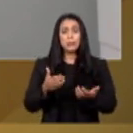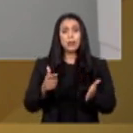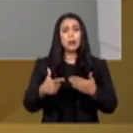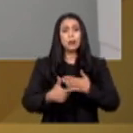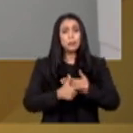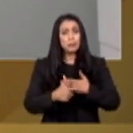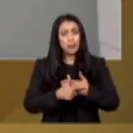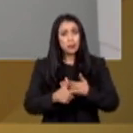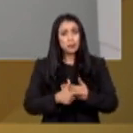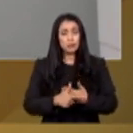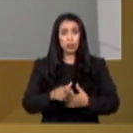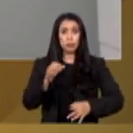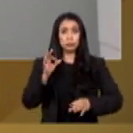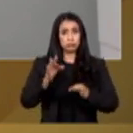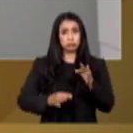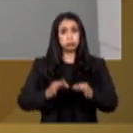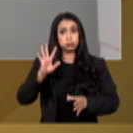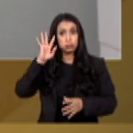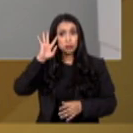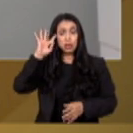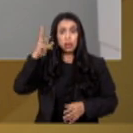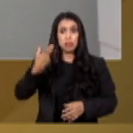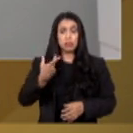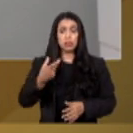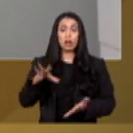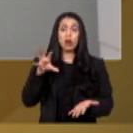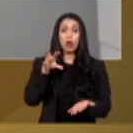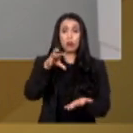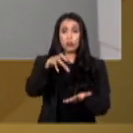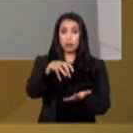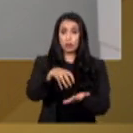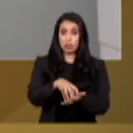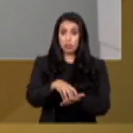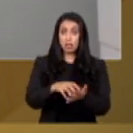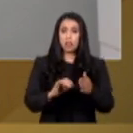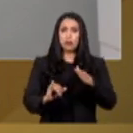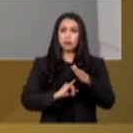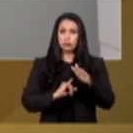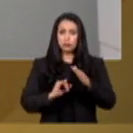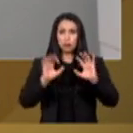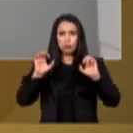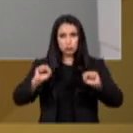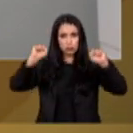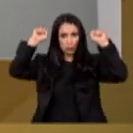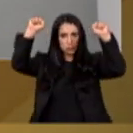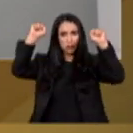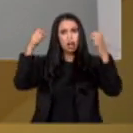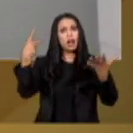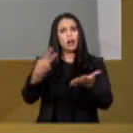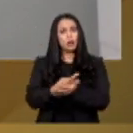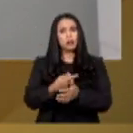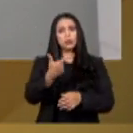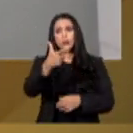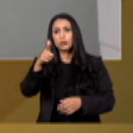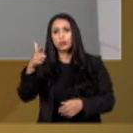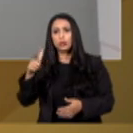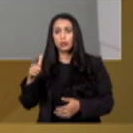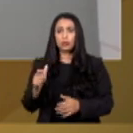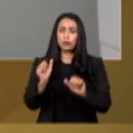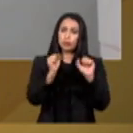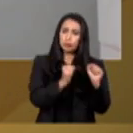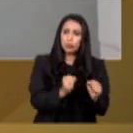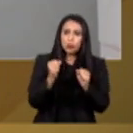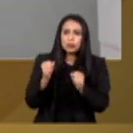em sua essência o que se refere quando havia organização institucional dos mais assim como ocorre com os demais poderes e